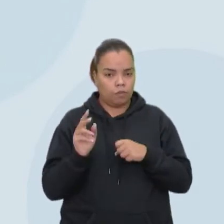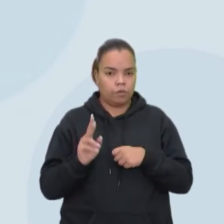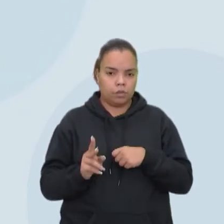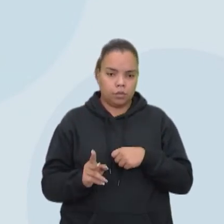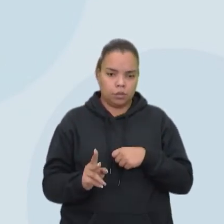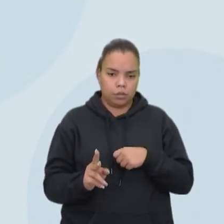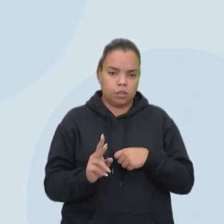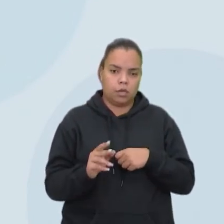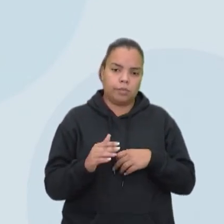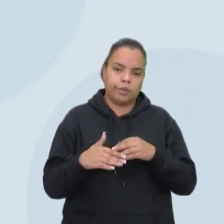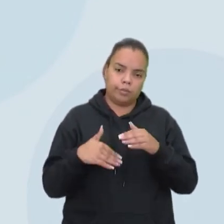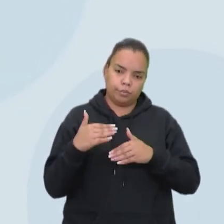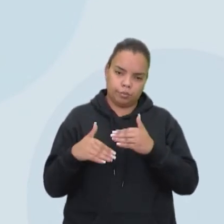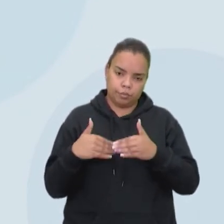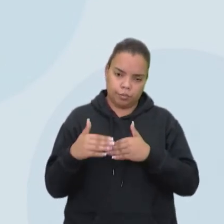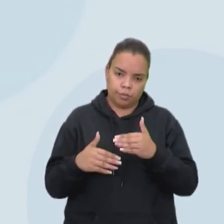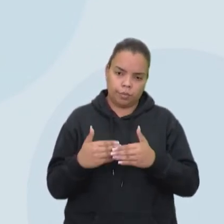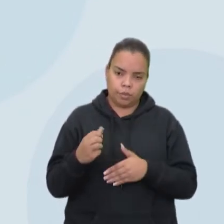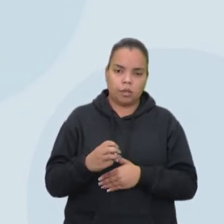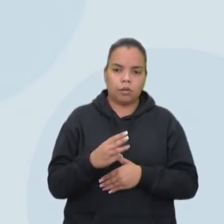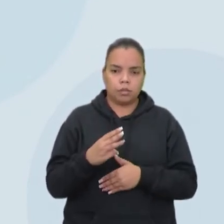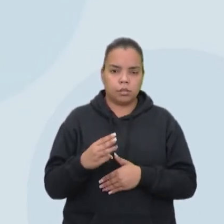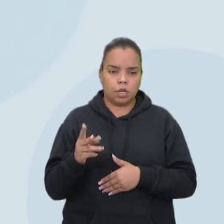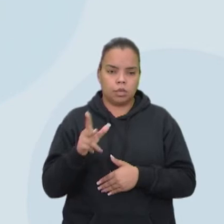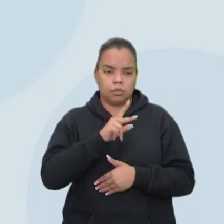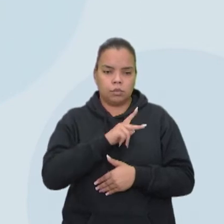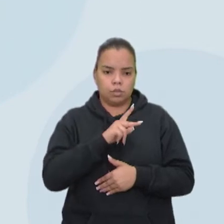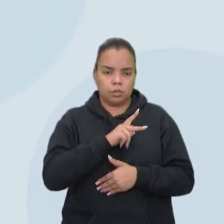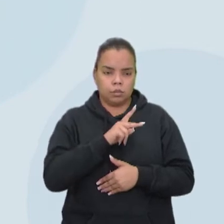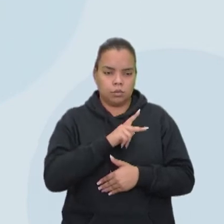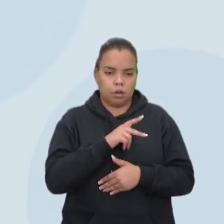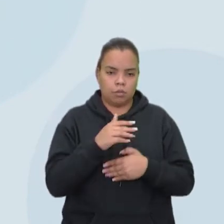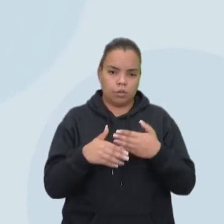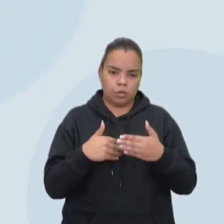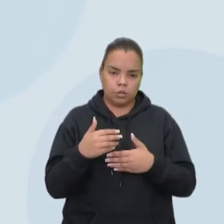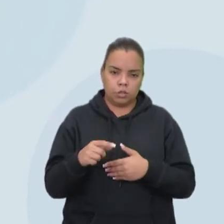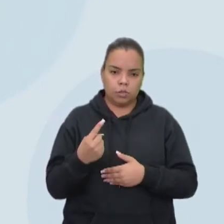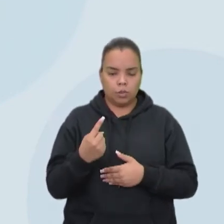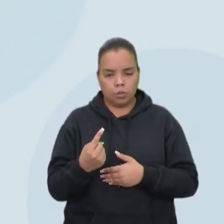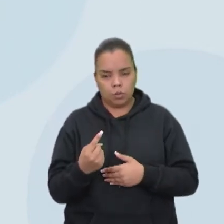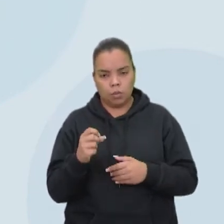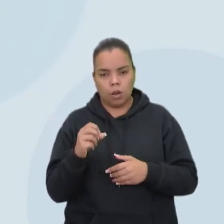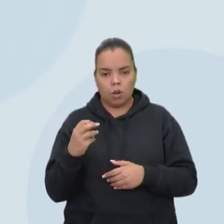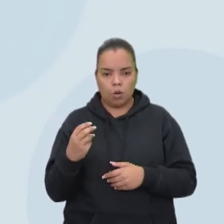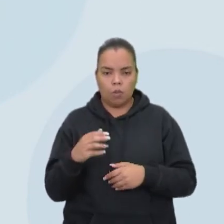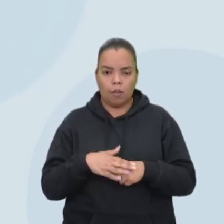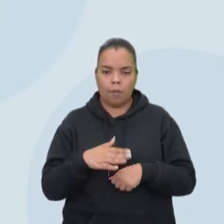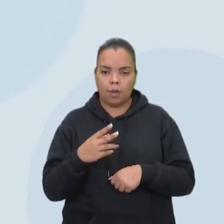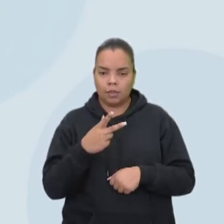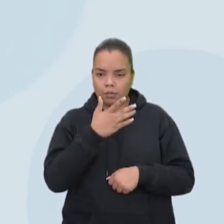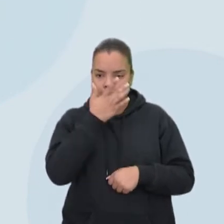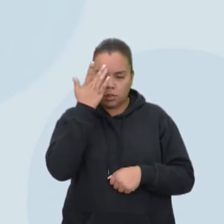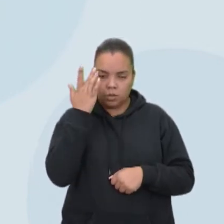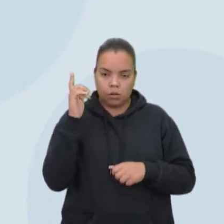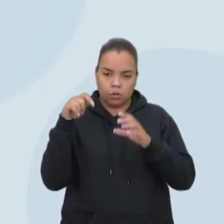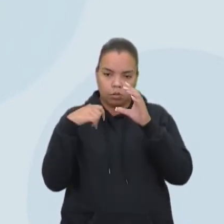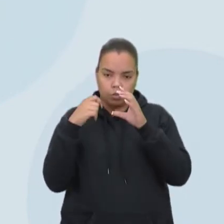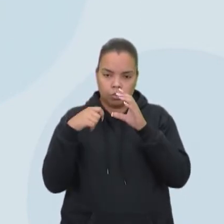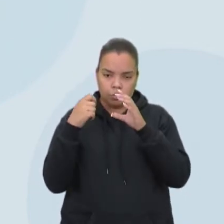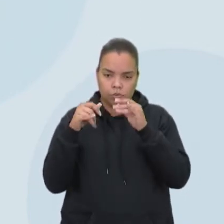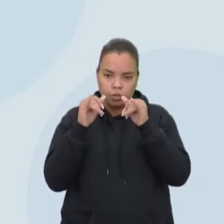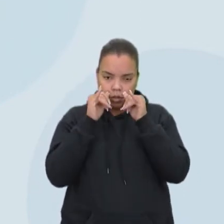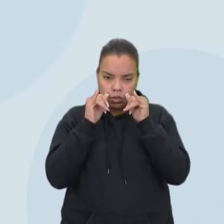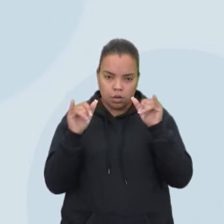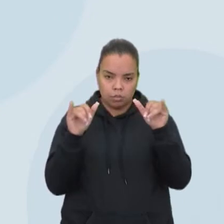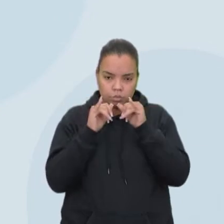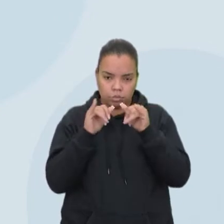atualização frequente e constitui-se como um site pessoal, mantido por uma ou mais pessoas. Os vídeos são exibidos diretamente